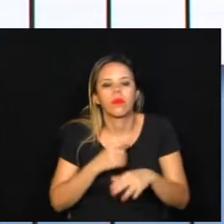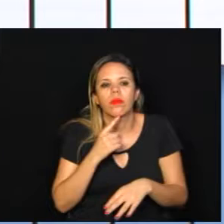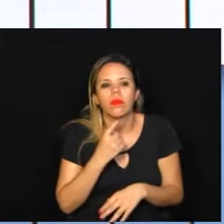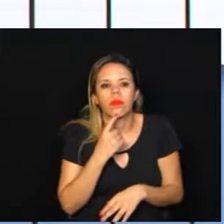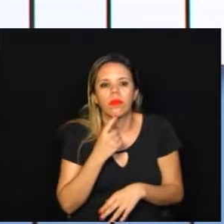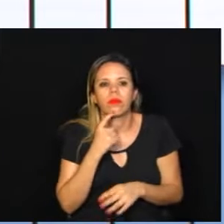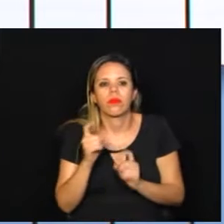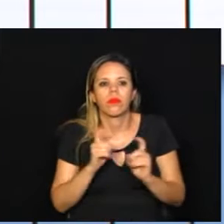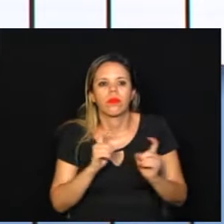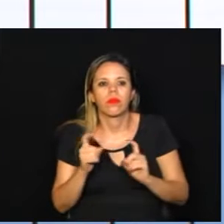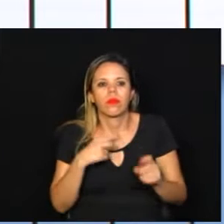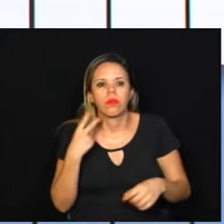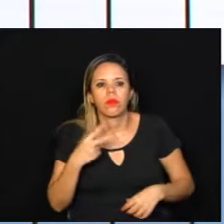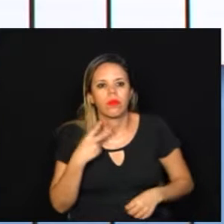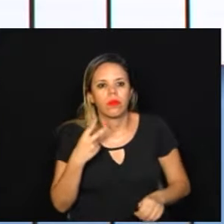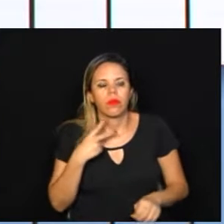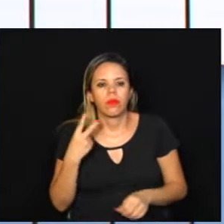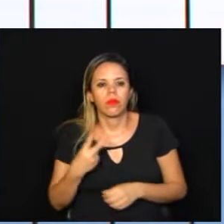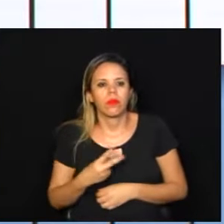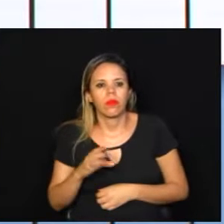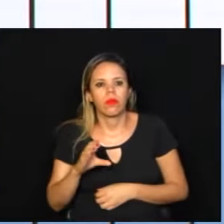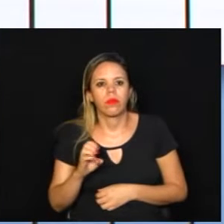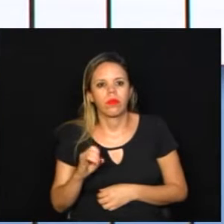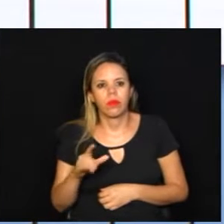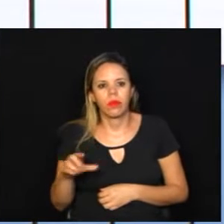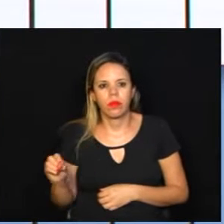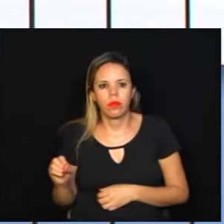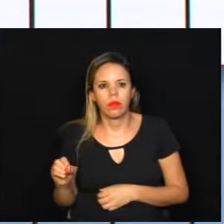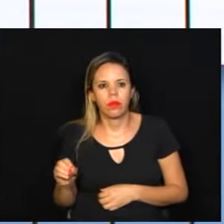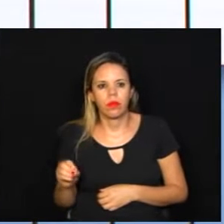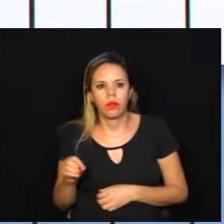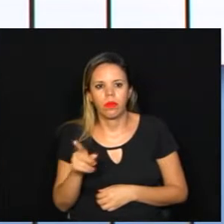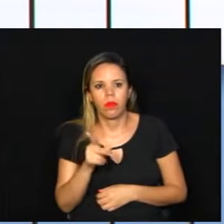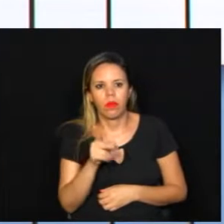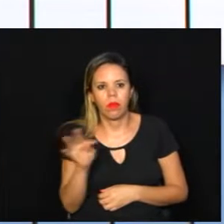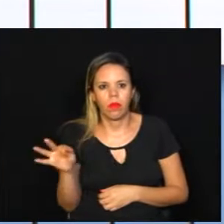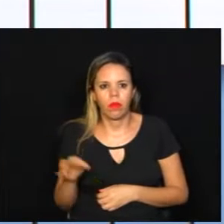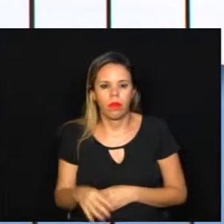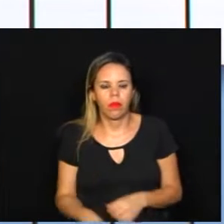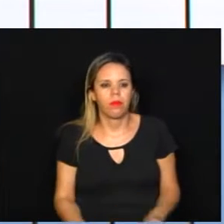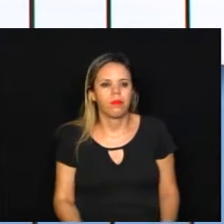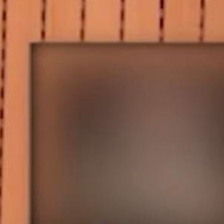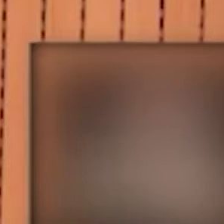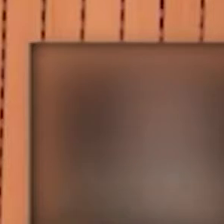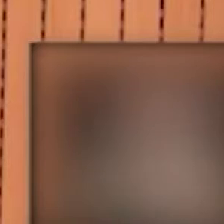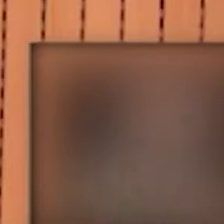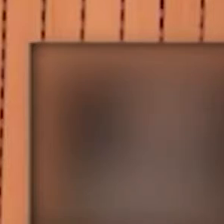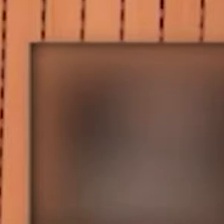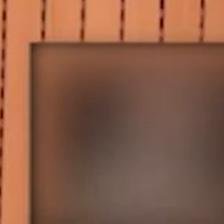a reunião foi o vereador Cecílio Santos, do PT.